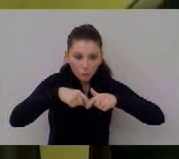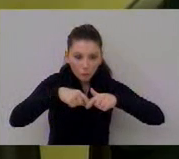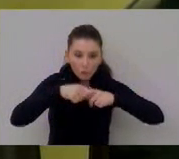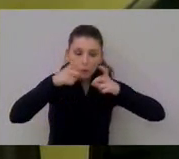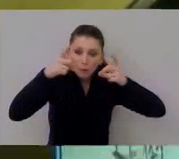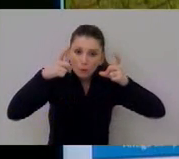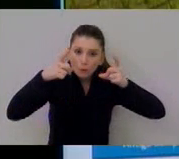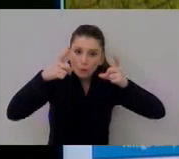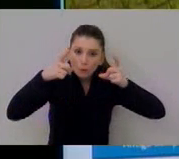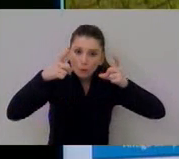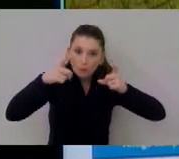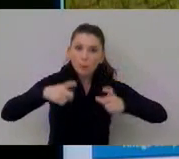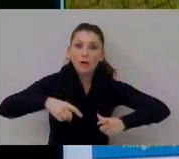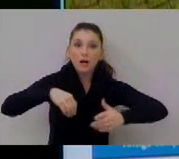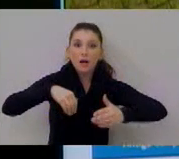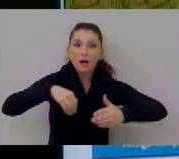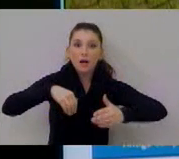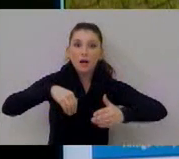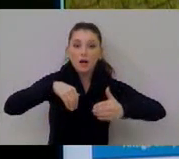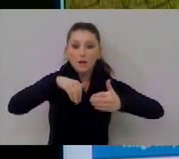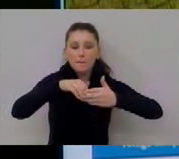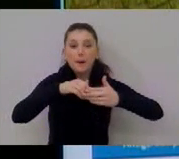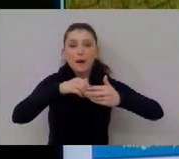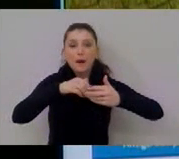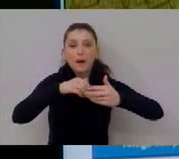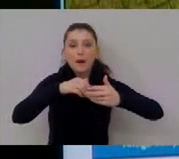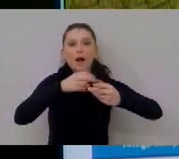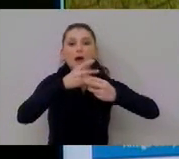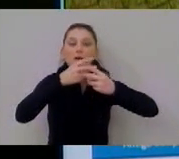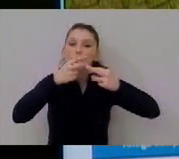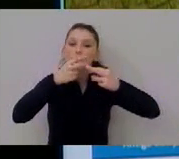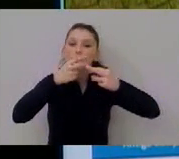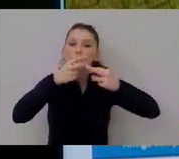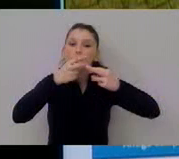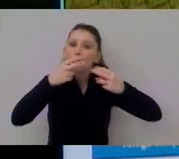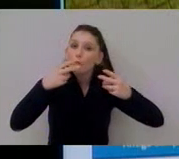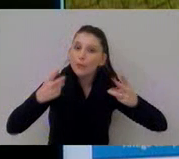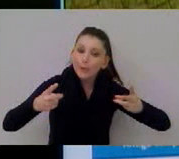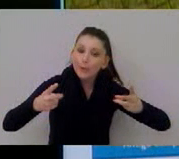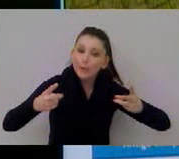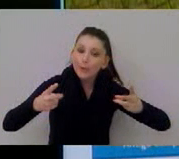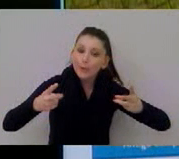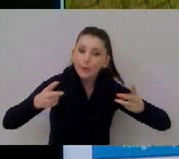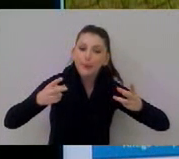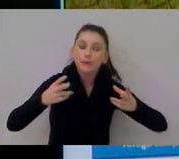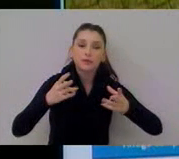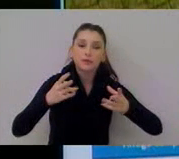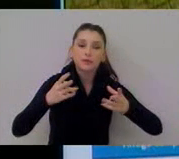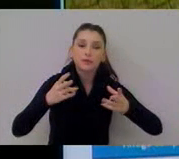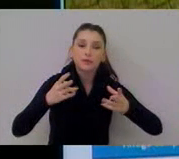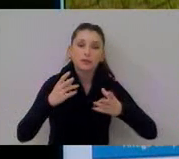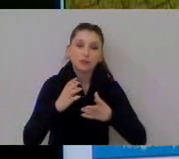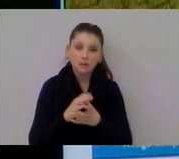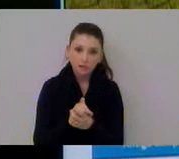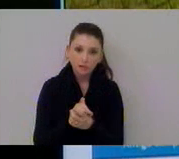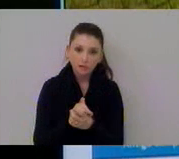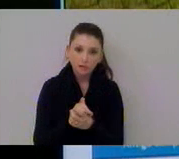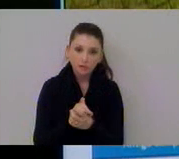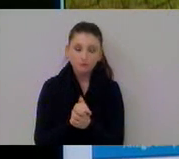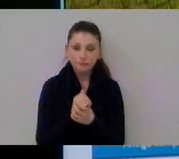Esse é o nosso antigo campo de areia.